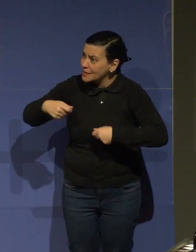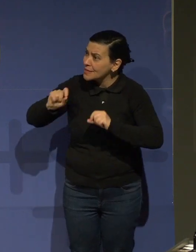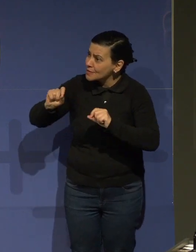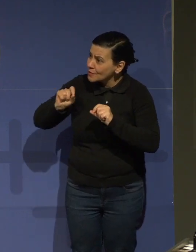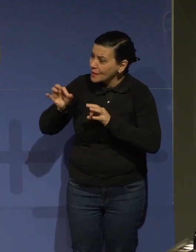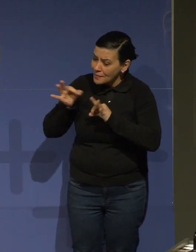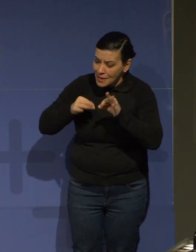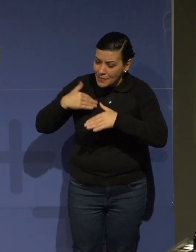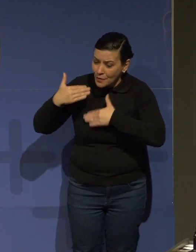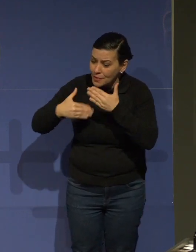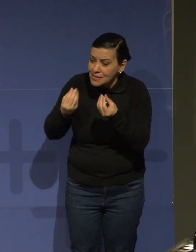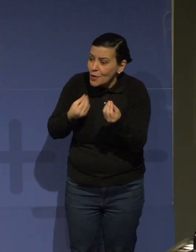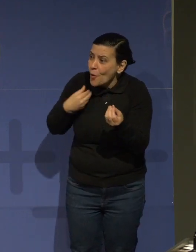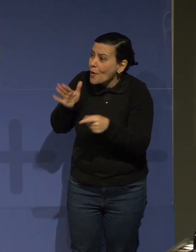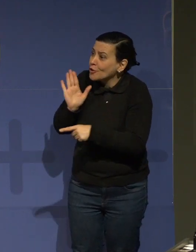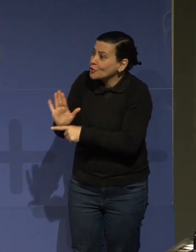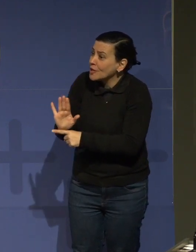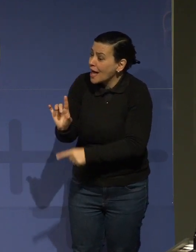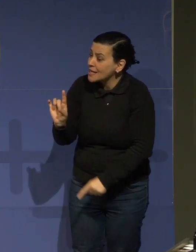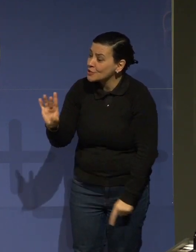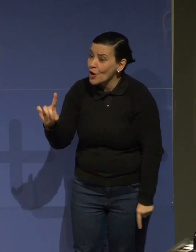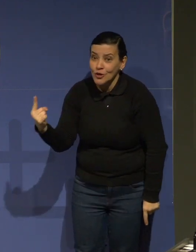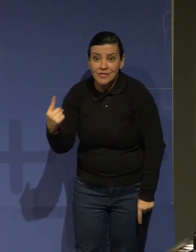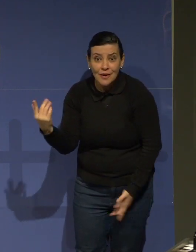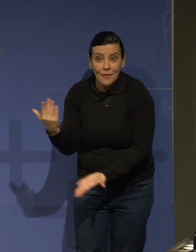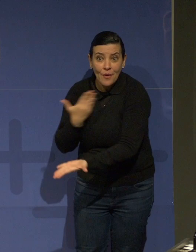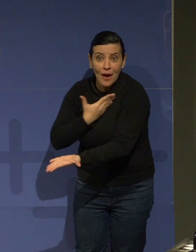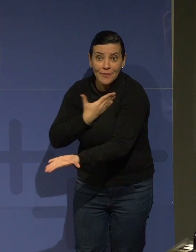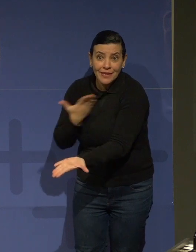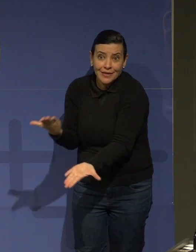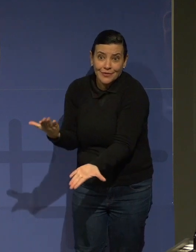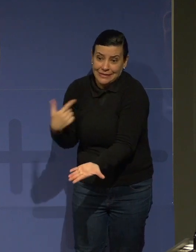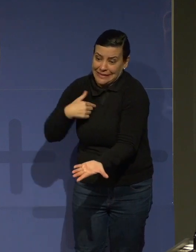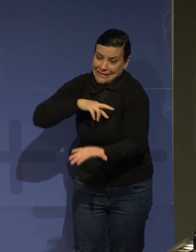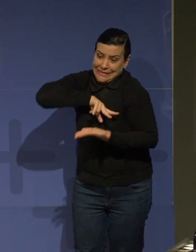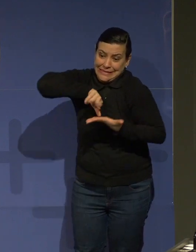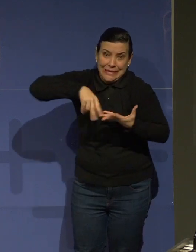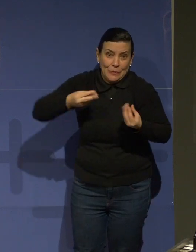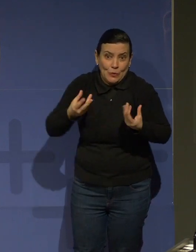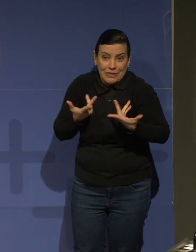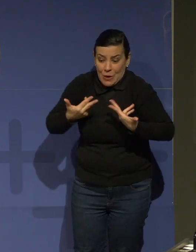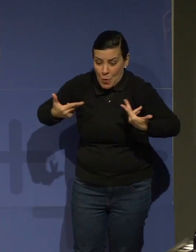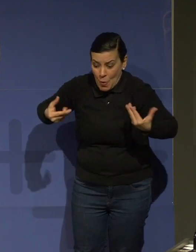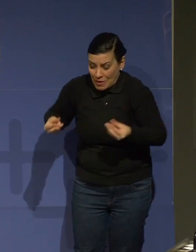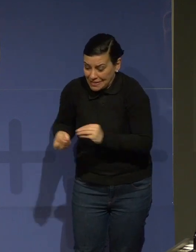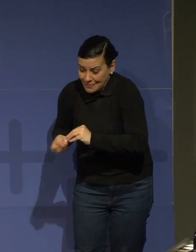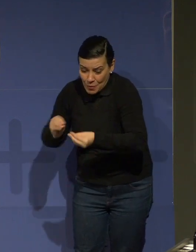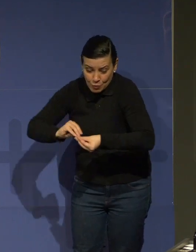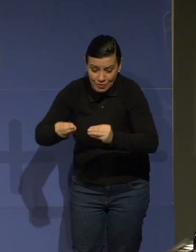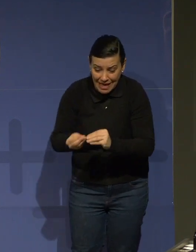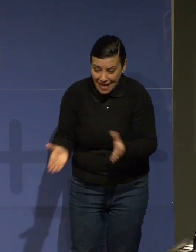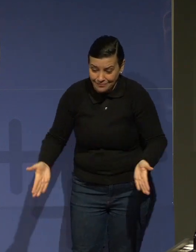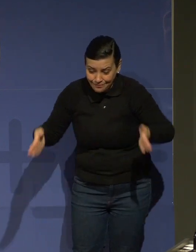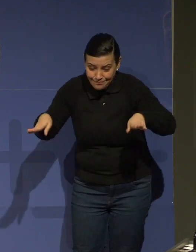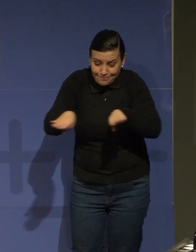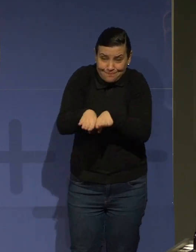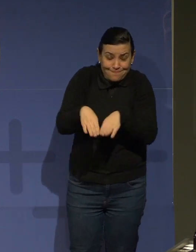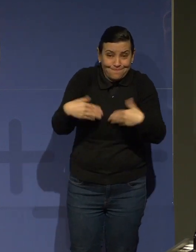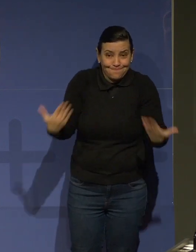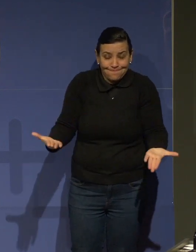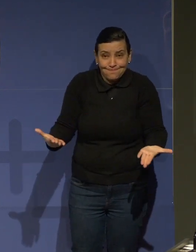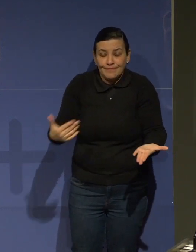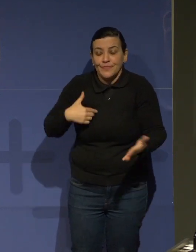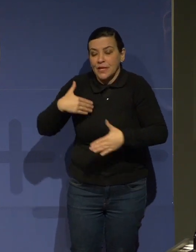para como que eu vou te ajudar, porque não tem como você montar tudo isso junto, porque a gente tinha muitas coisas, esse era só um deles. Então, a gente começou a inventar um processo